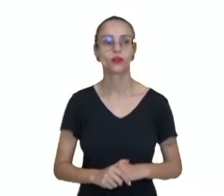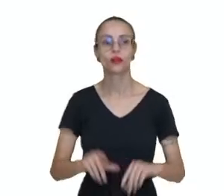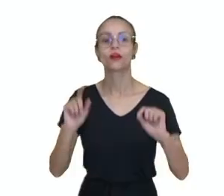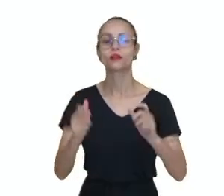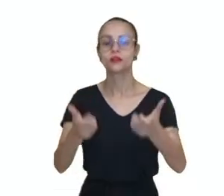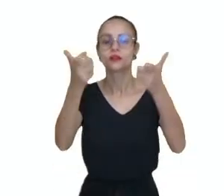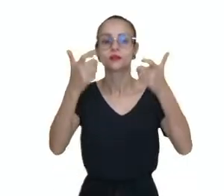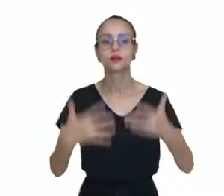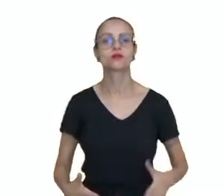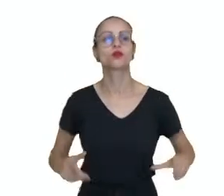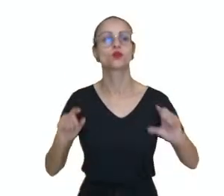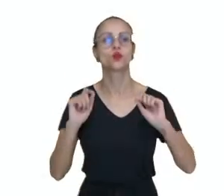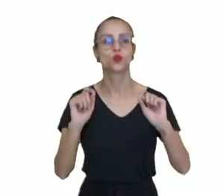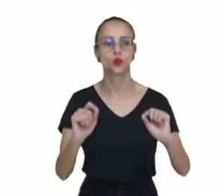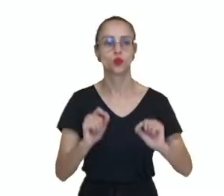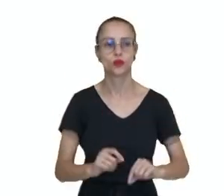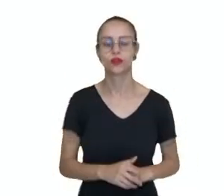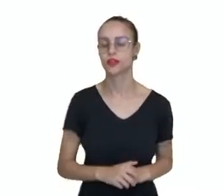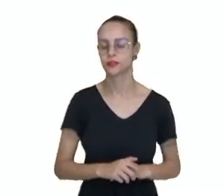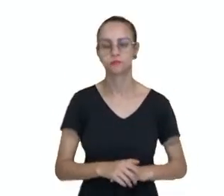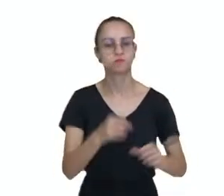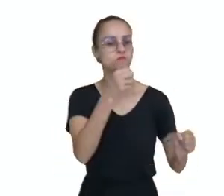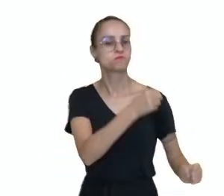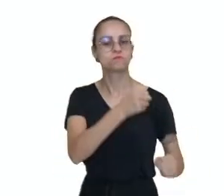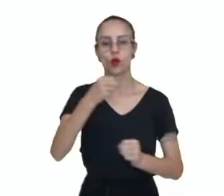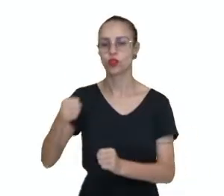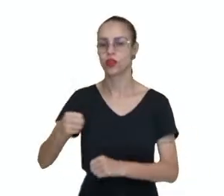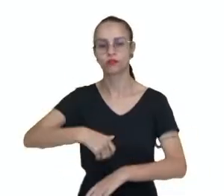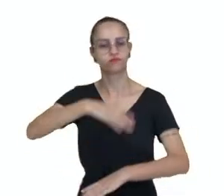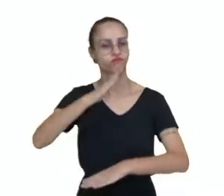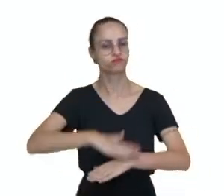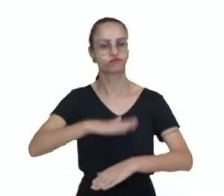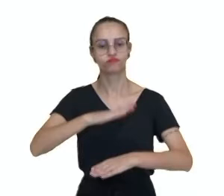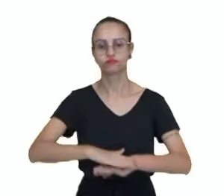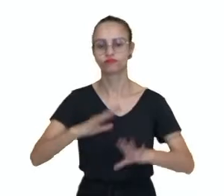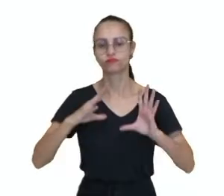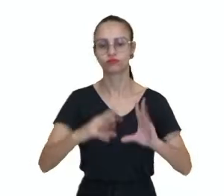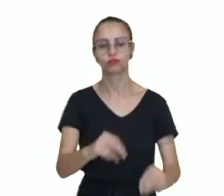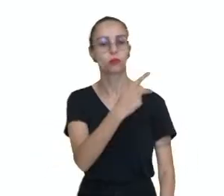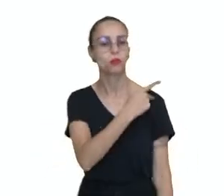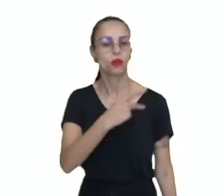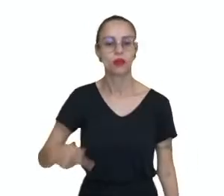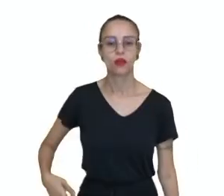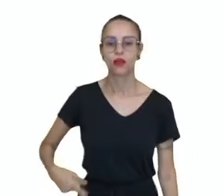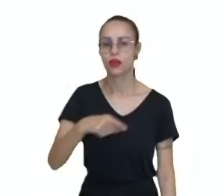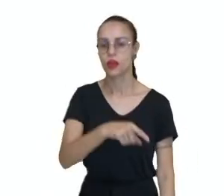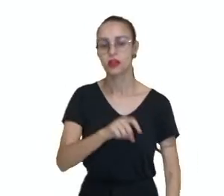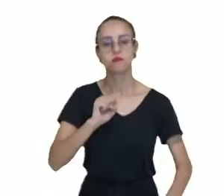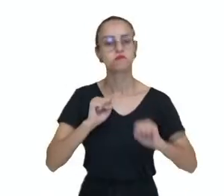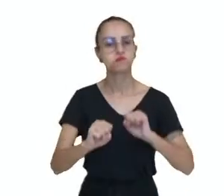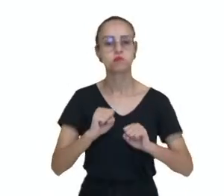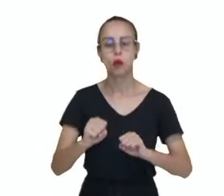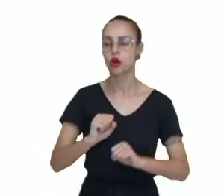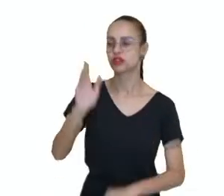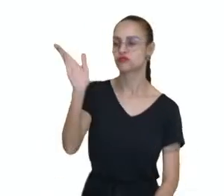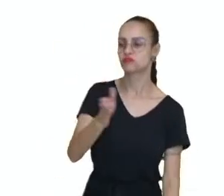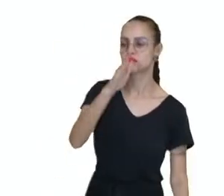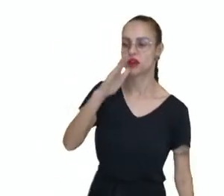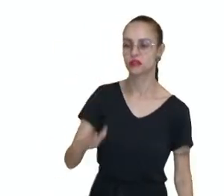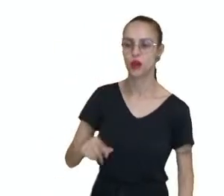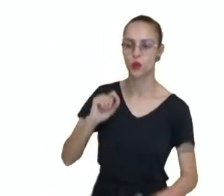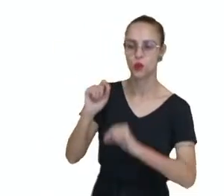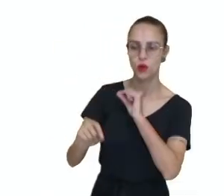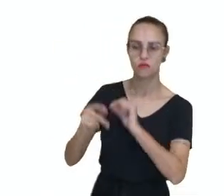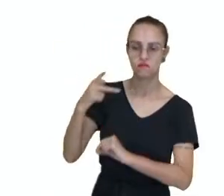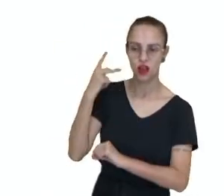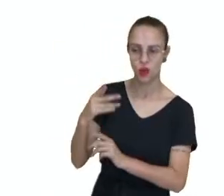Ele determinava plenos poderes ao presidente, que com isso poderia caçar parlamentares que fizessem